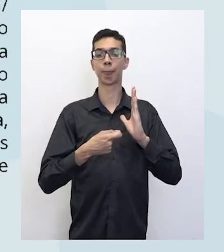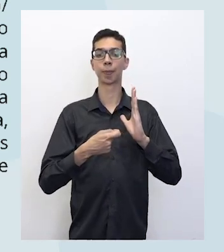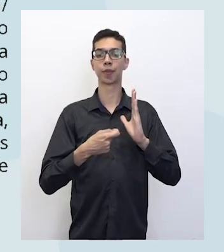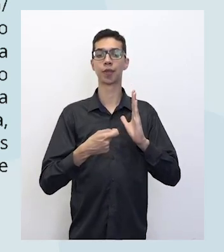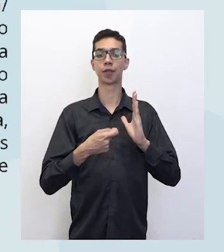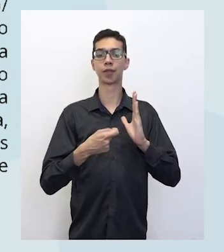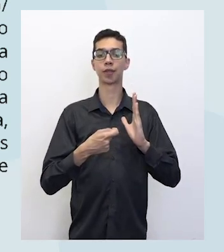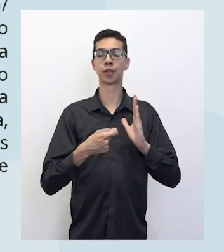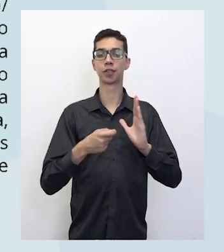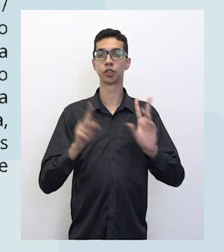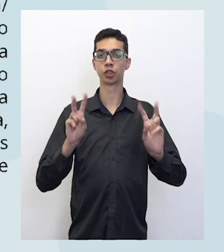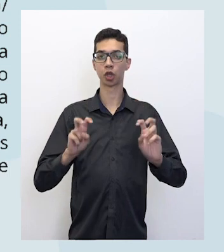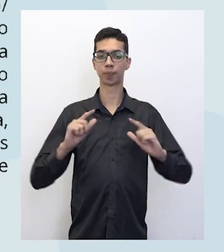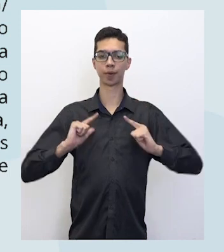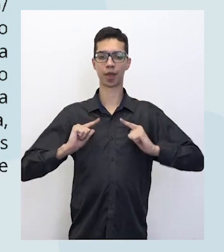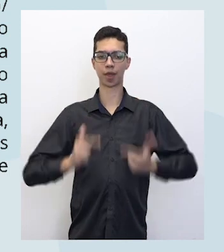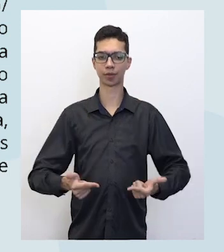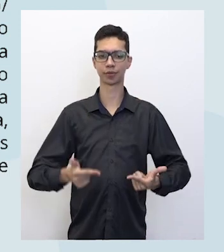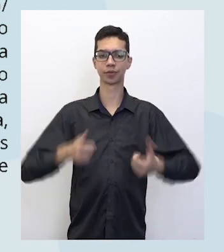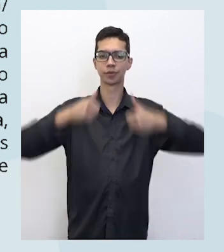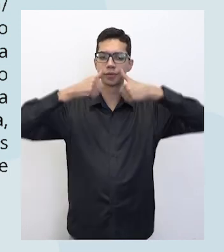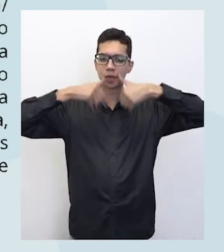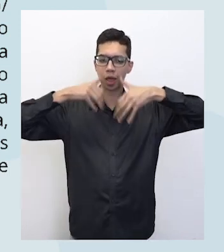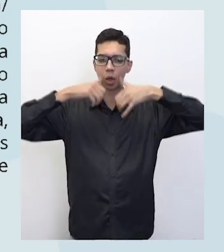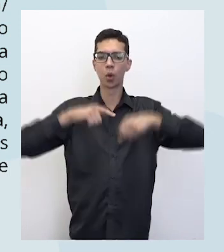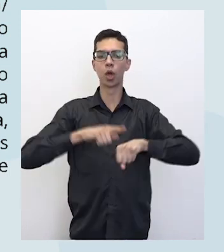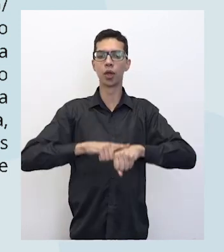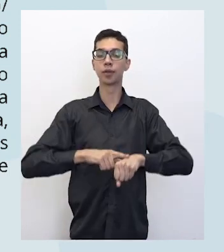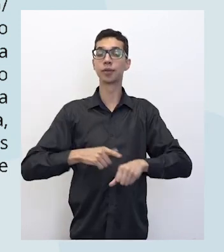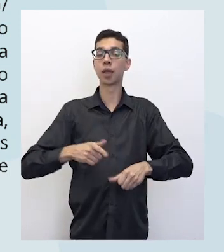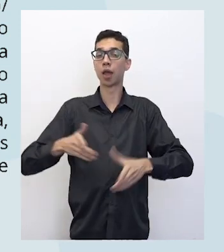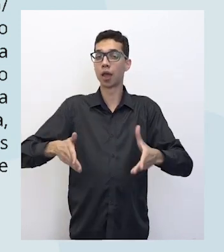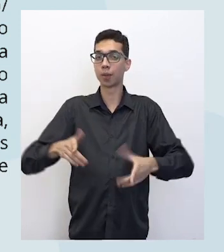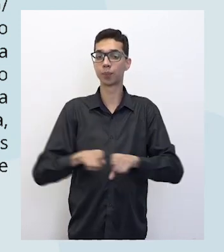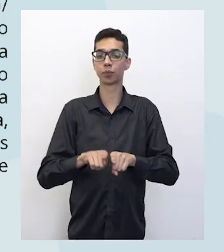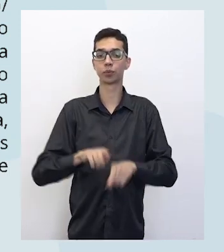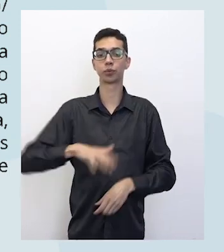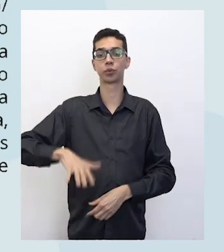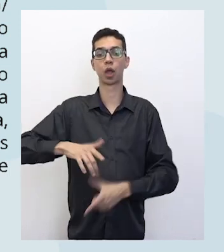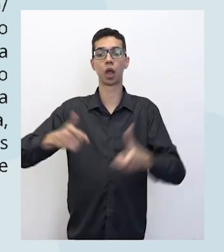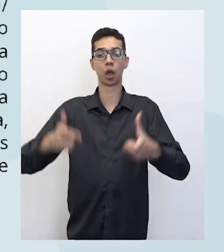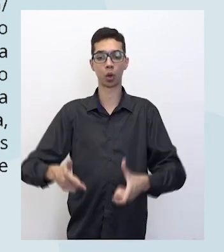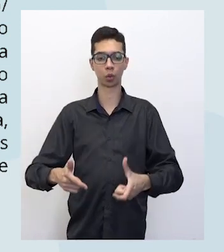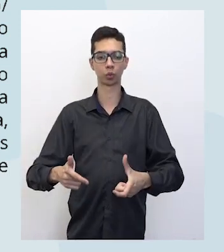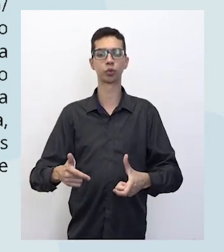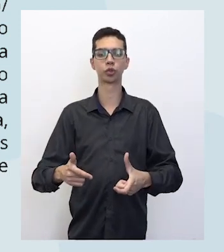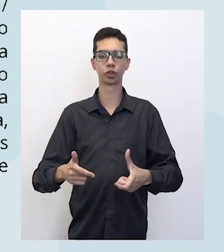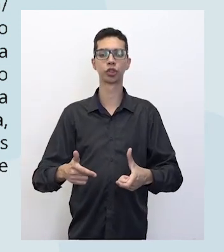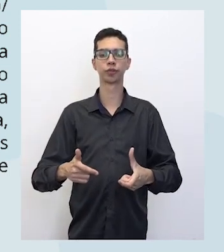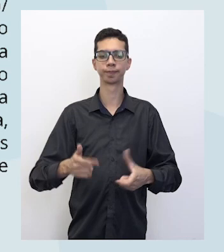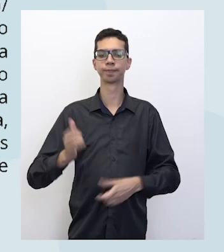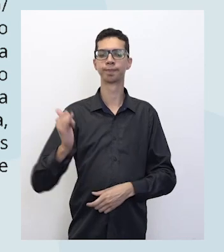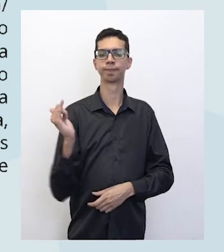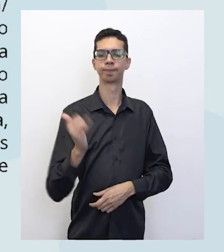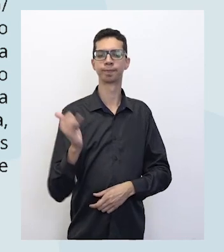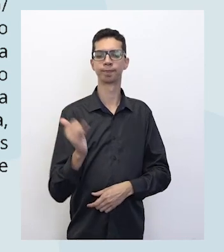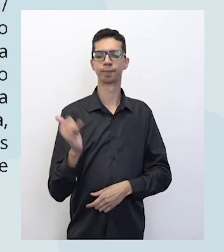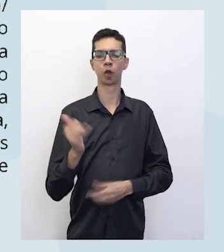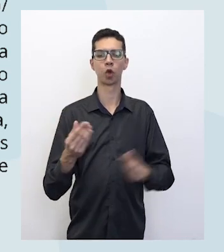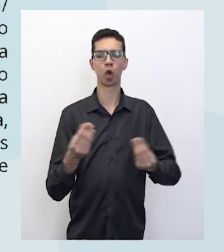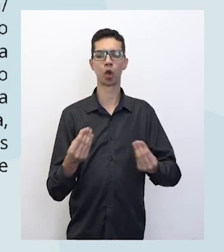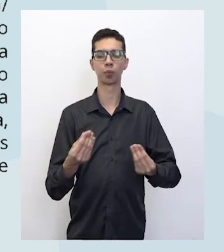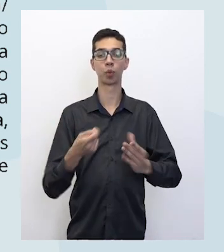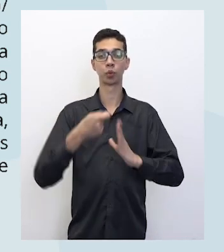texto dramático, para, emprestando elementos de diversas outras linguagens, criar novas e híbridas formas de expressão. Então,